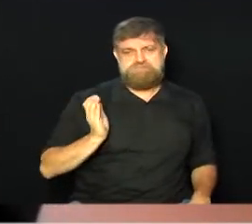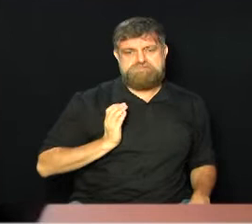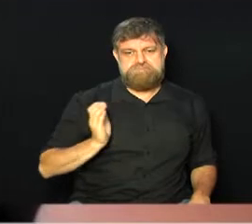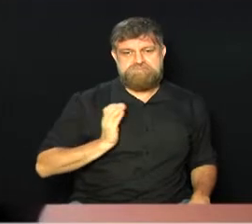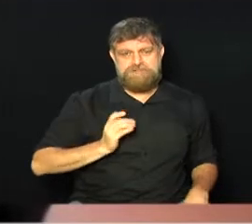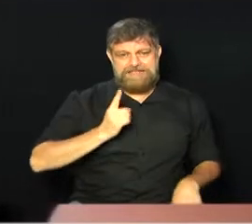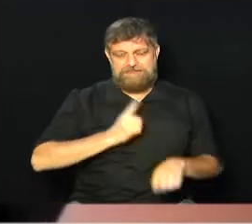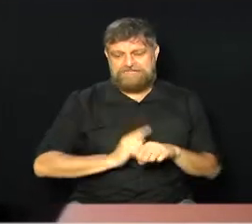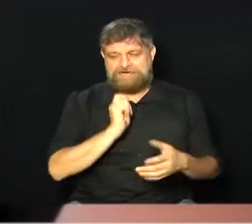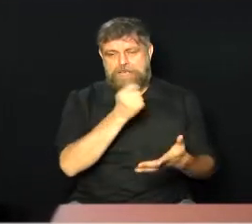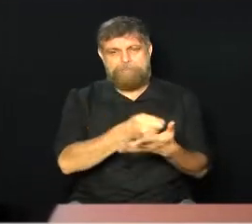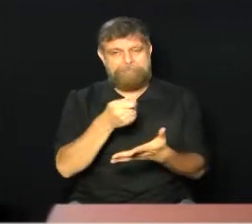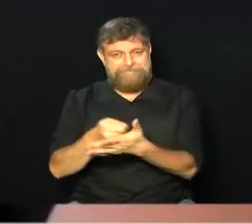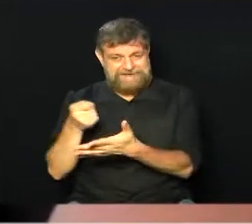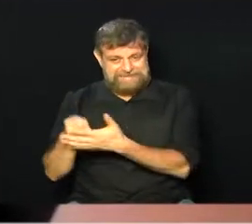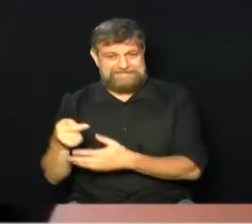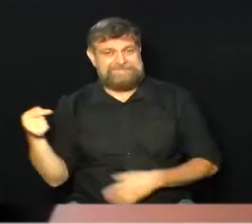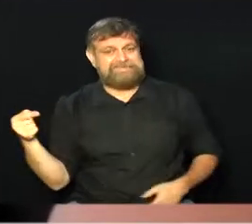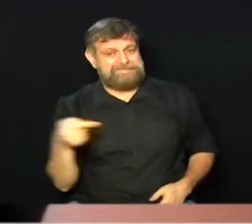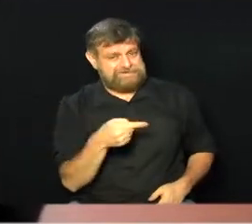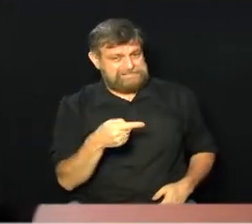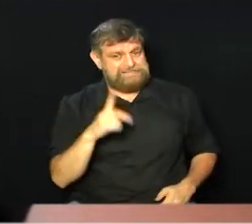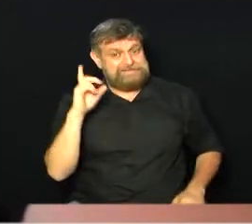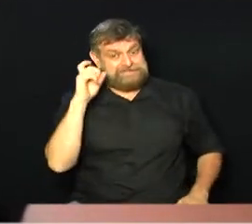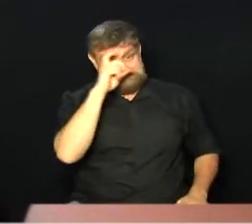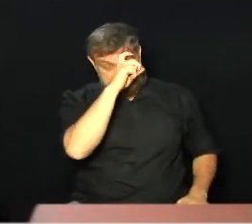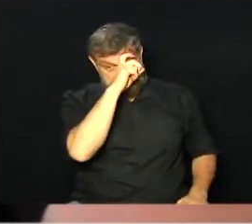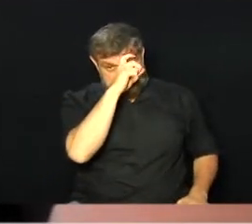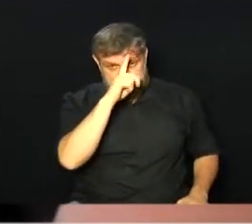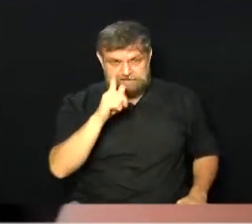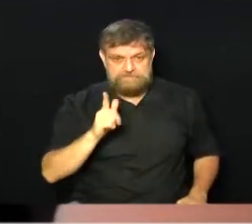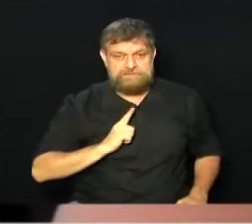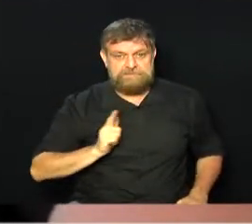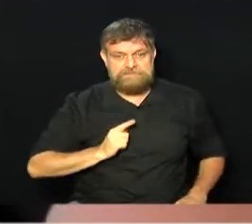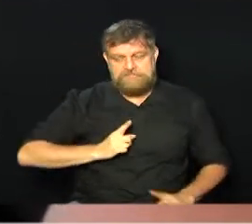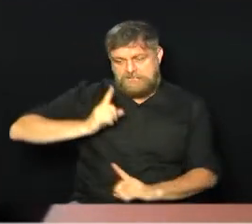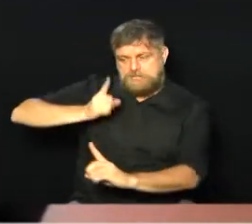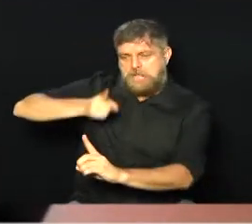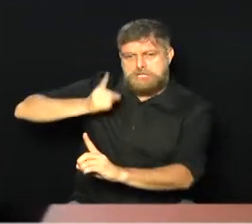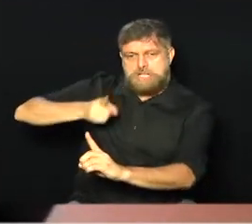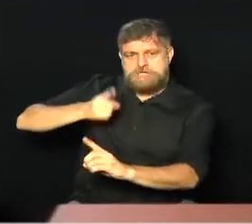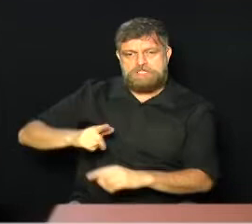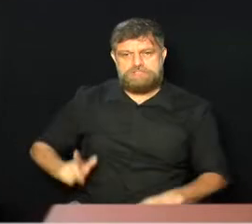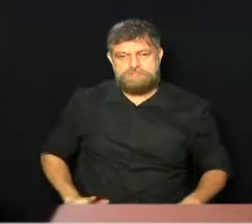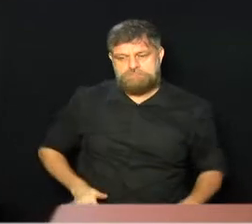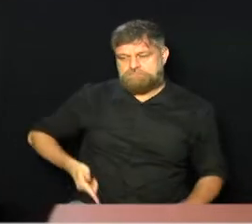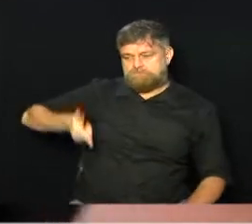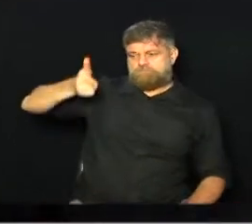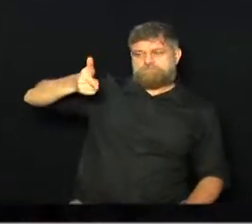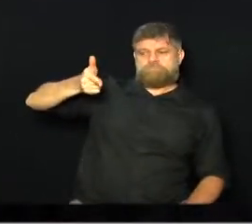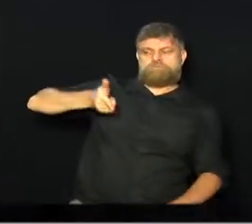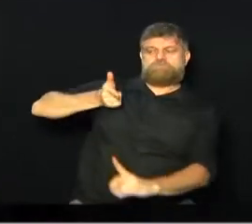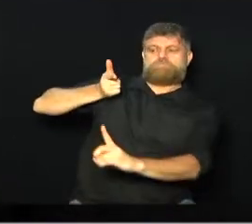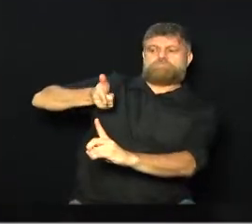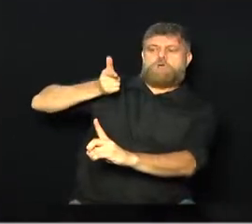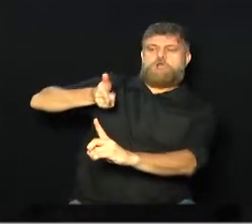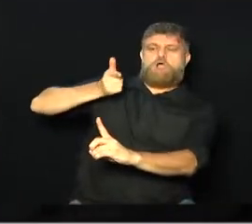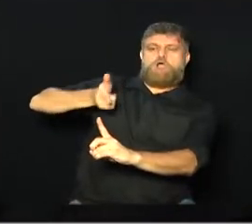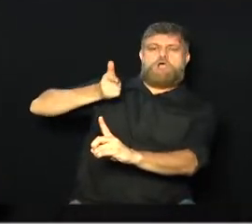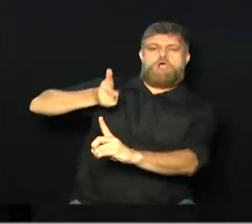de pagar os caras era complicado. Eles te ameaçavam, colocava metralhadora na mão para te